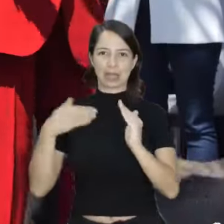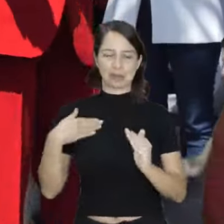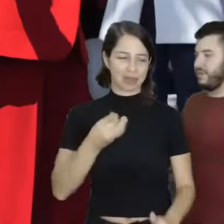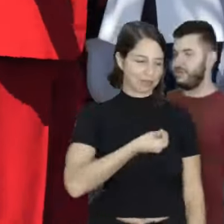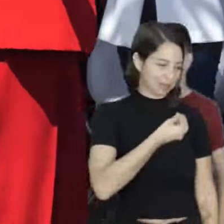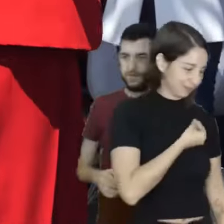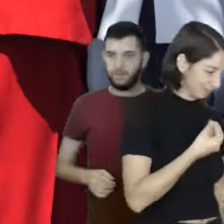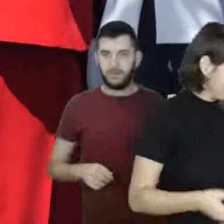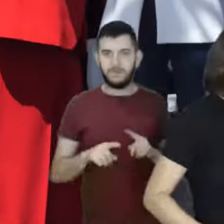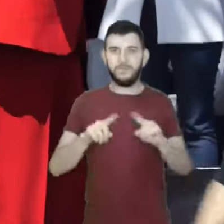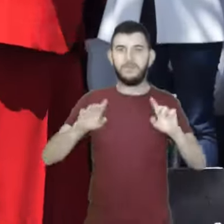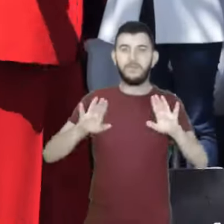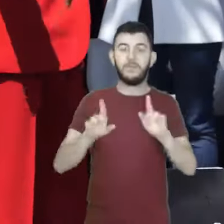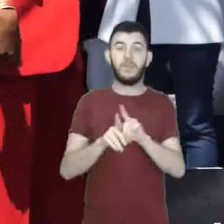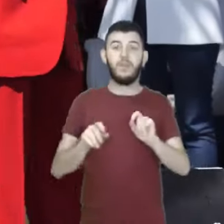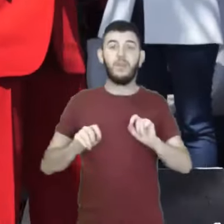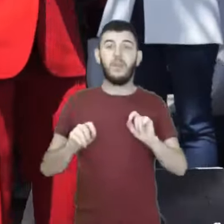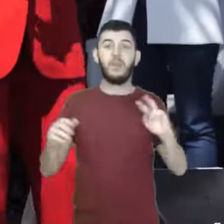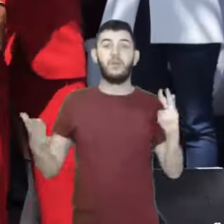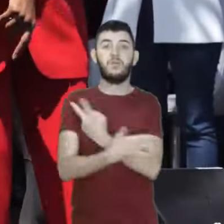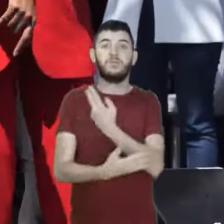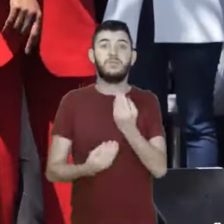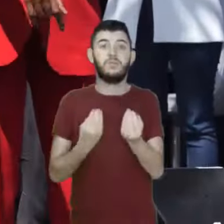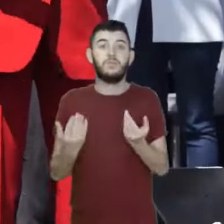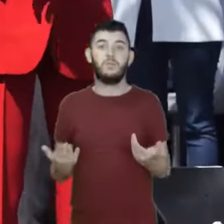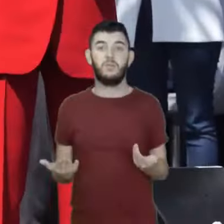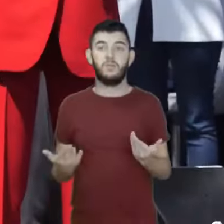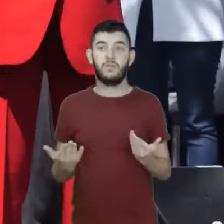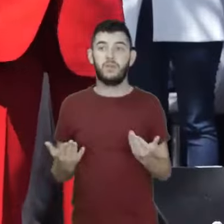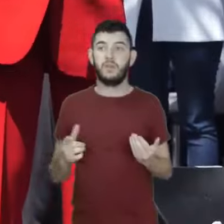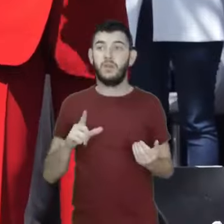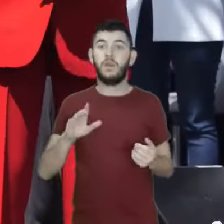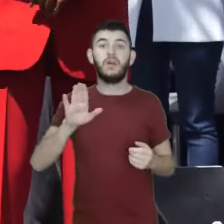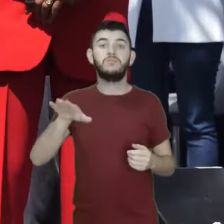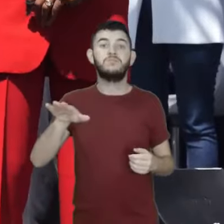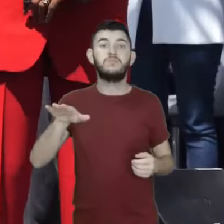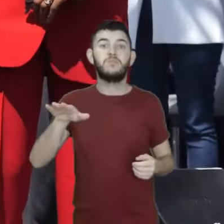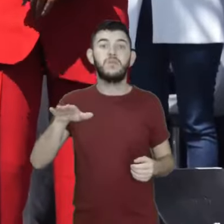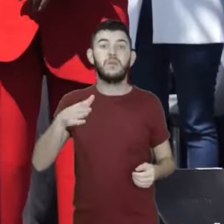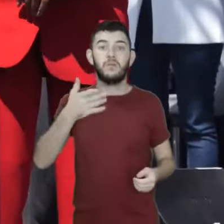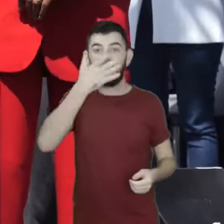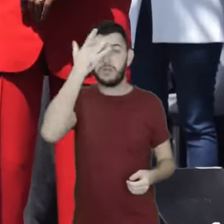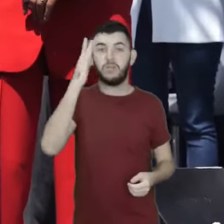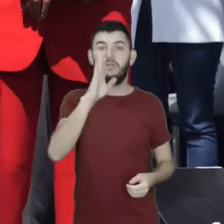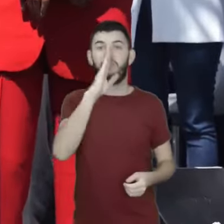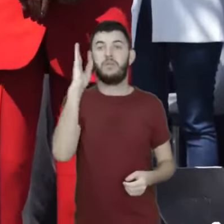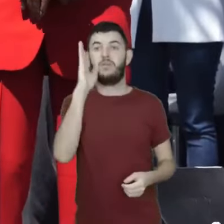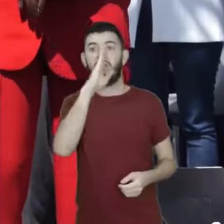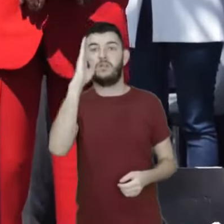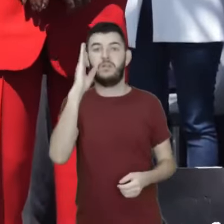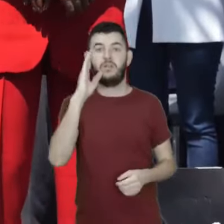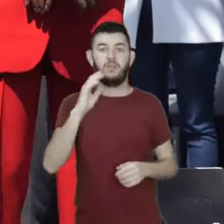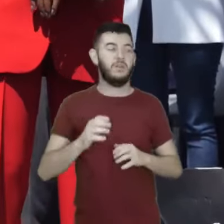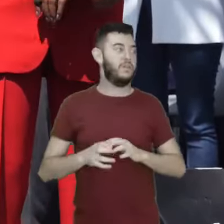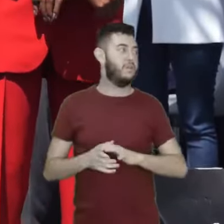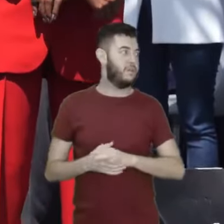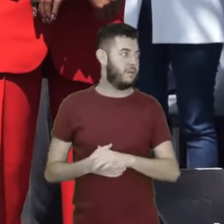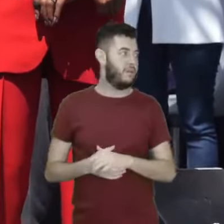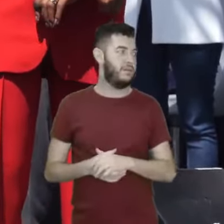Olha, um companheiro aqui, tem uma pessoa passando mal, por favor, aqui na minha frente, aqui na minha frente.